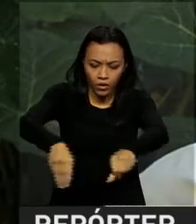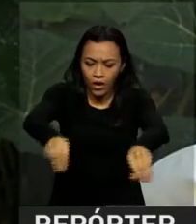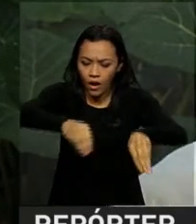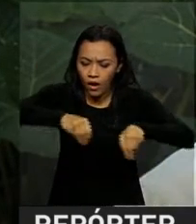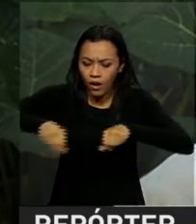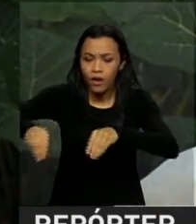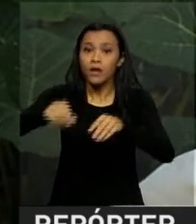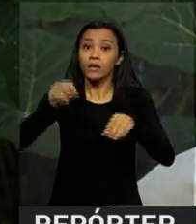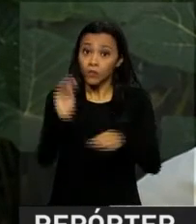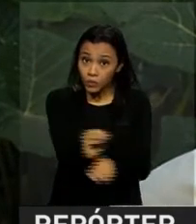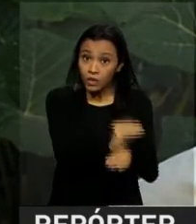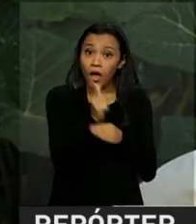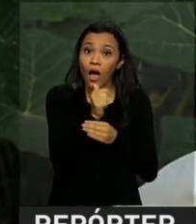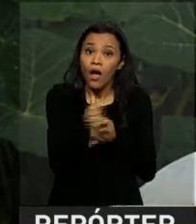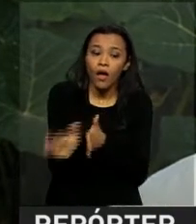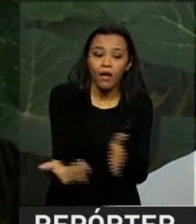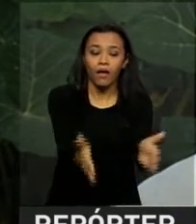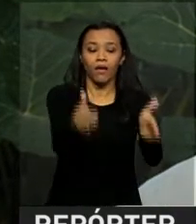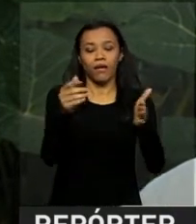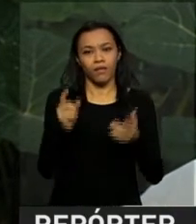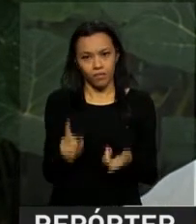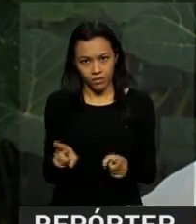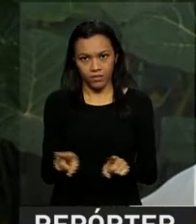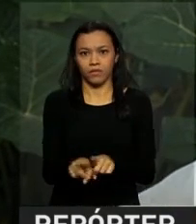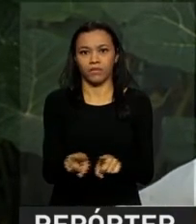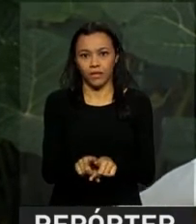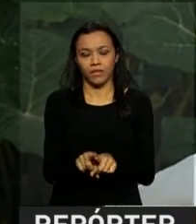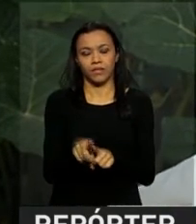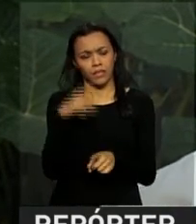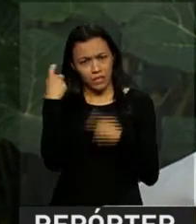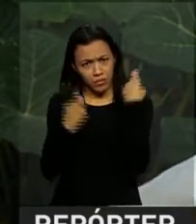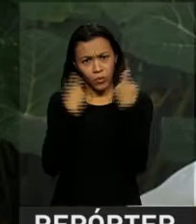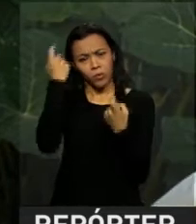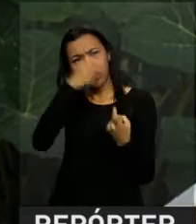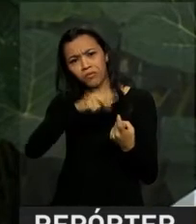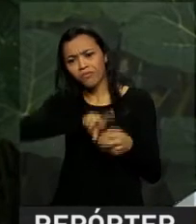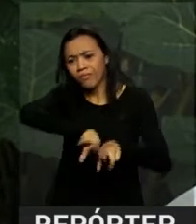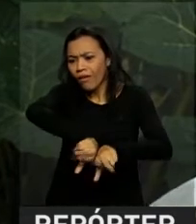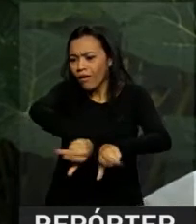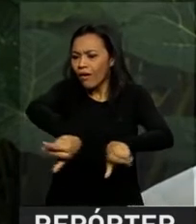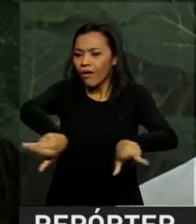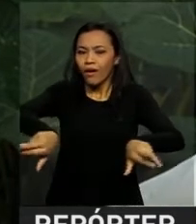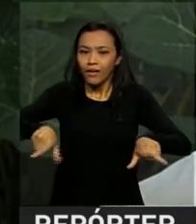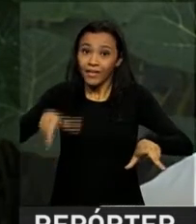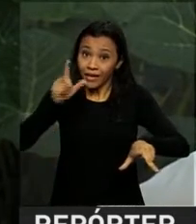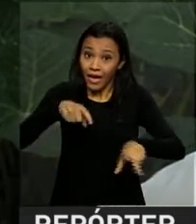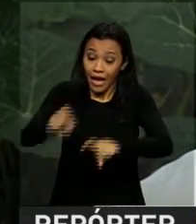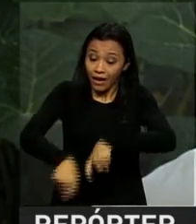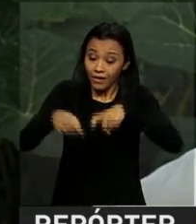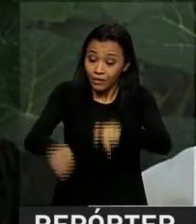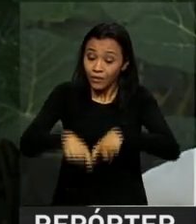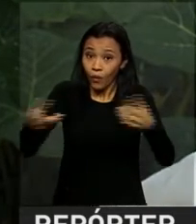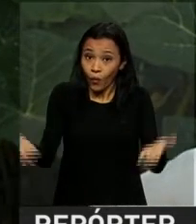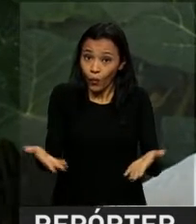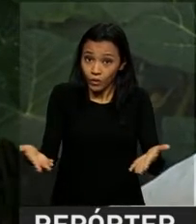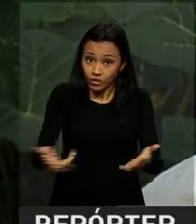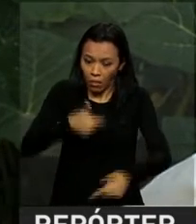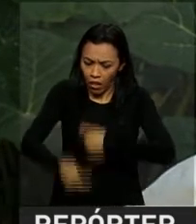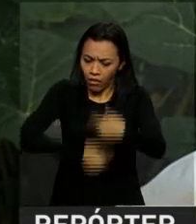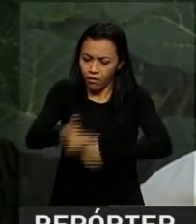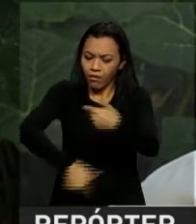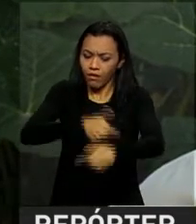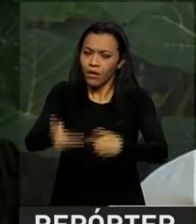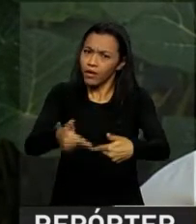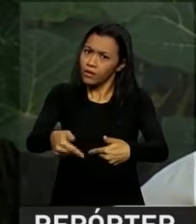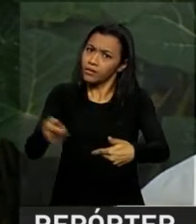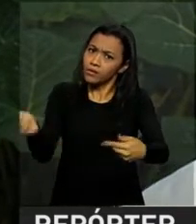menor impacto sobre os recursos naturais não renováveis. A gente tem que pensar que a gente tem que fazer uma agricultura hoje que também seja viável